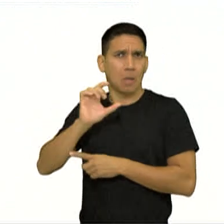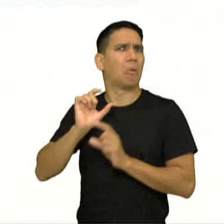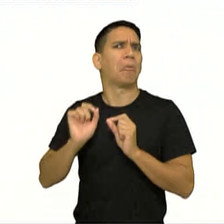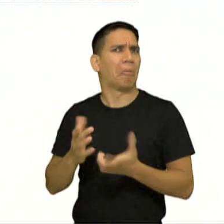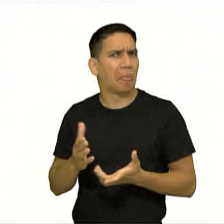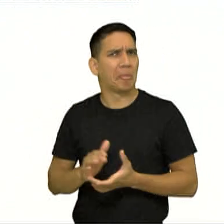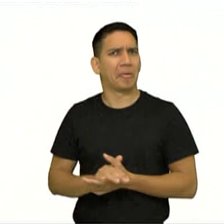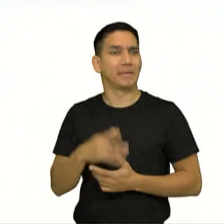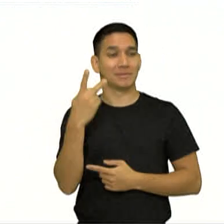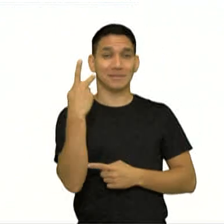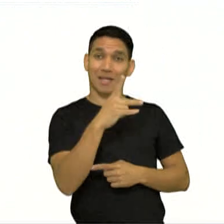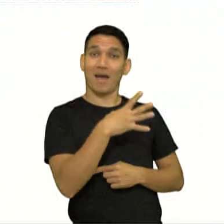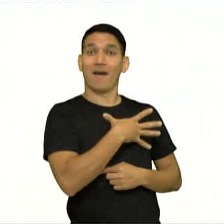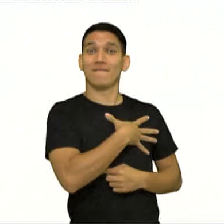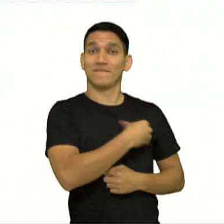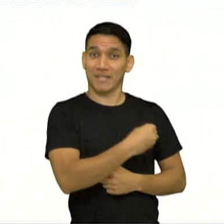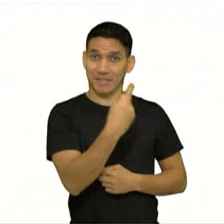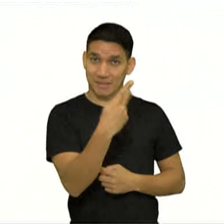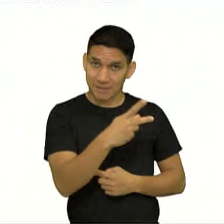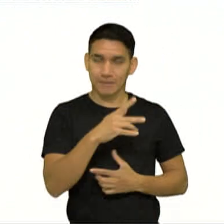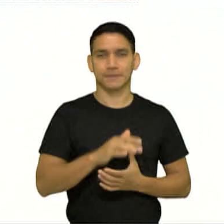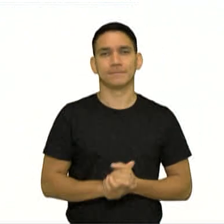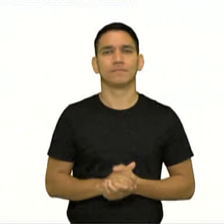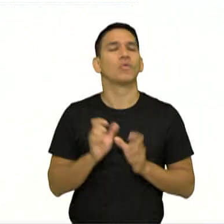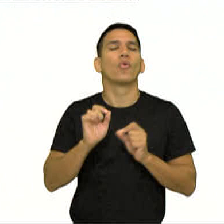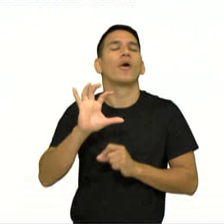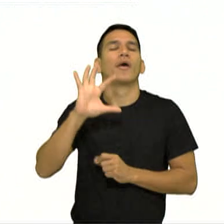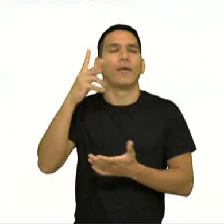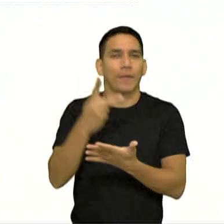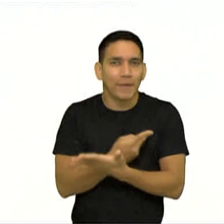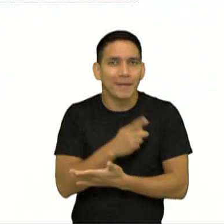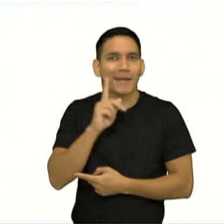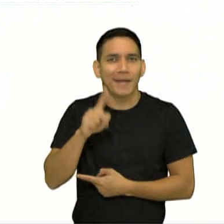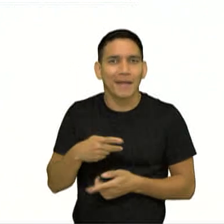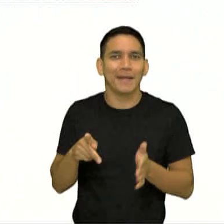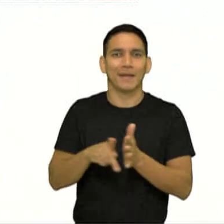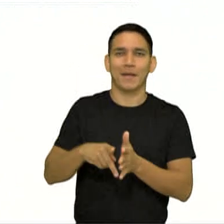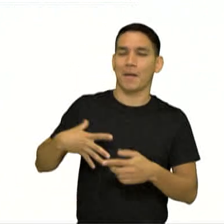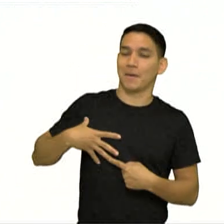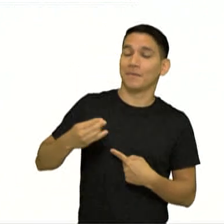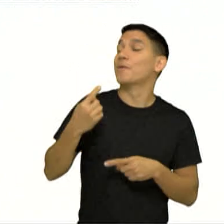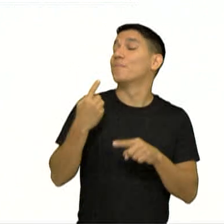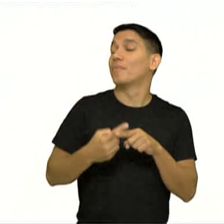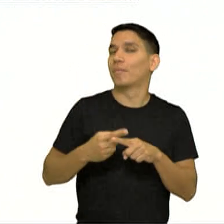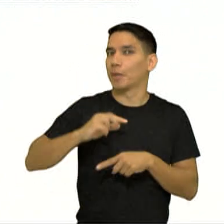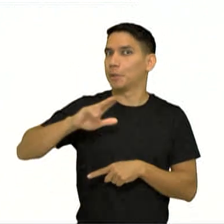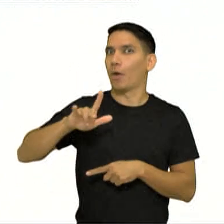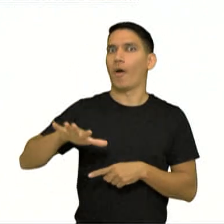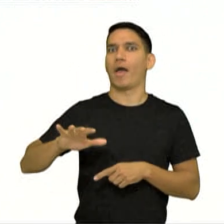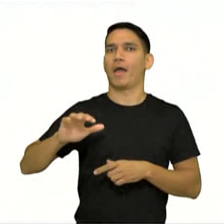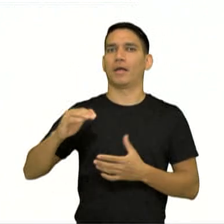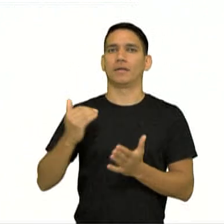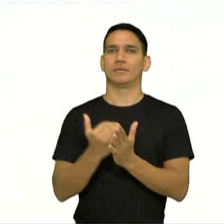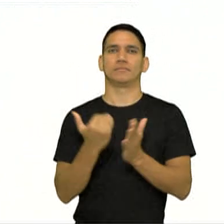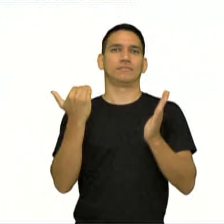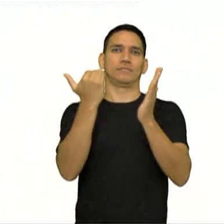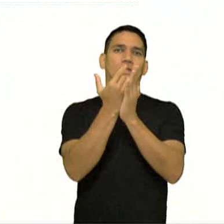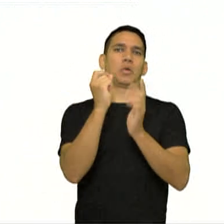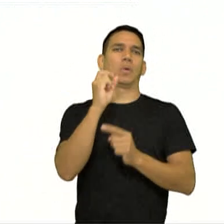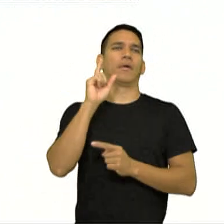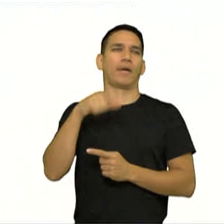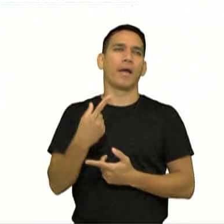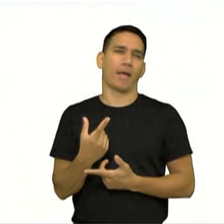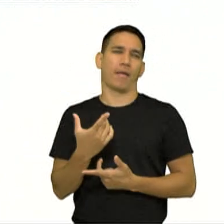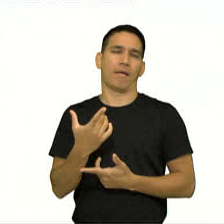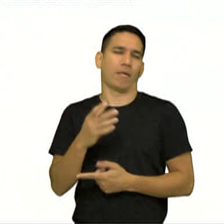o Breve, né? Que vai ser, esse nome é porque ele não era dos maiores, né? Então, o Breve,